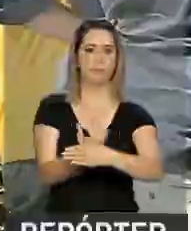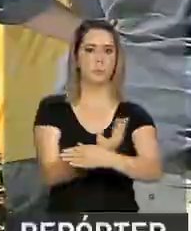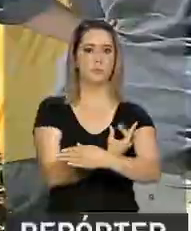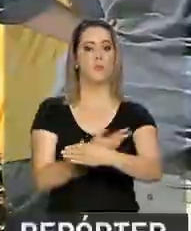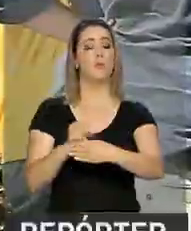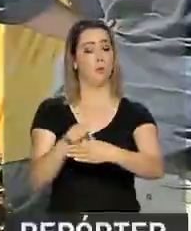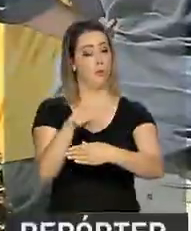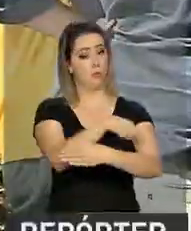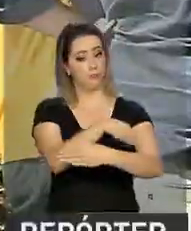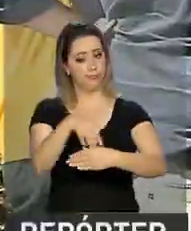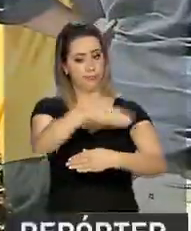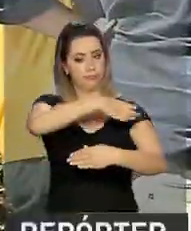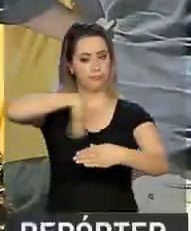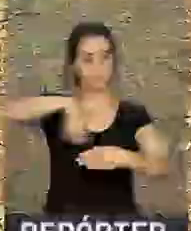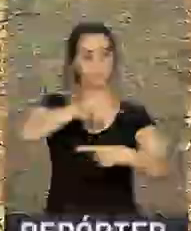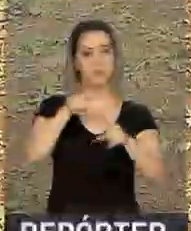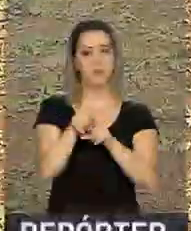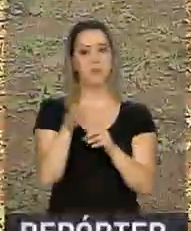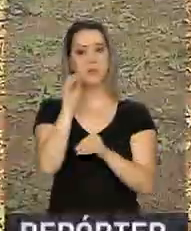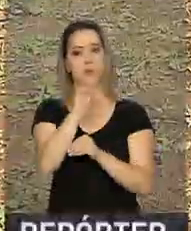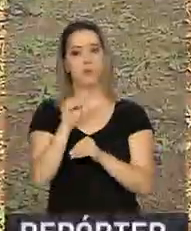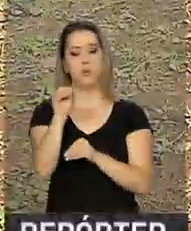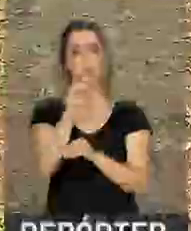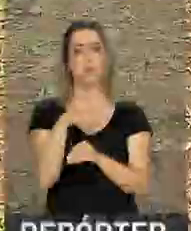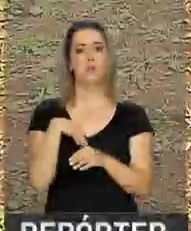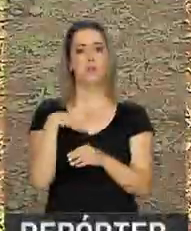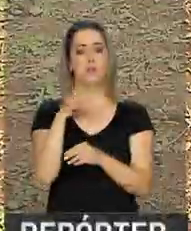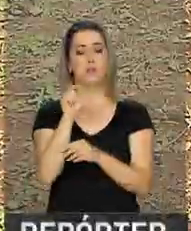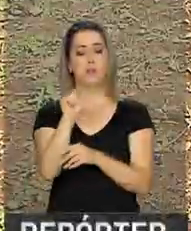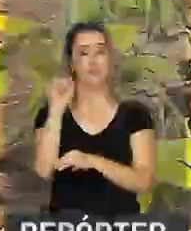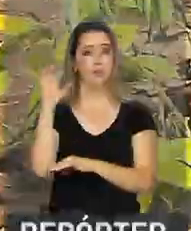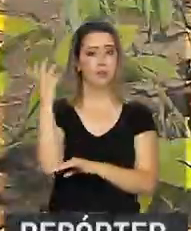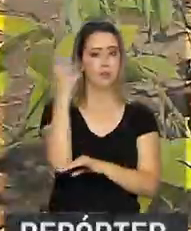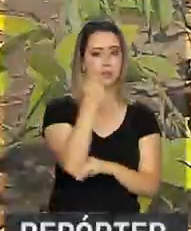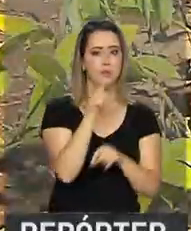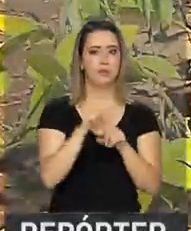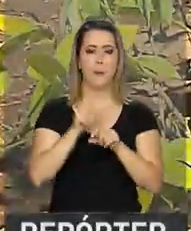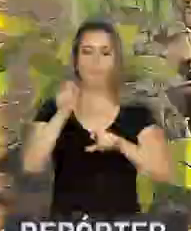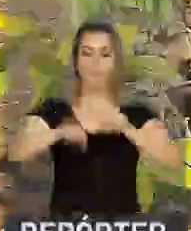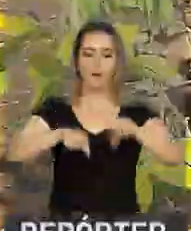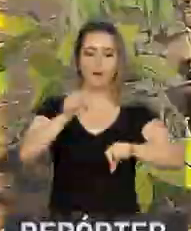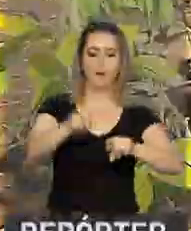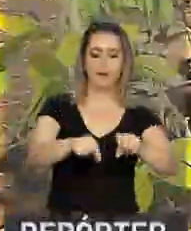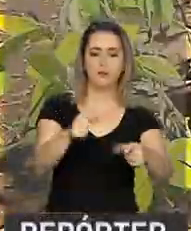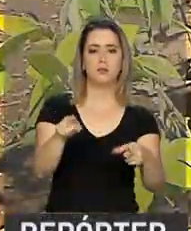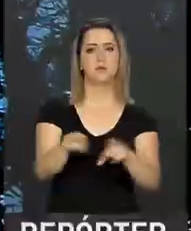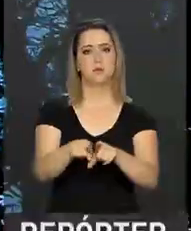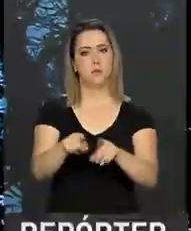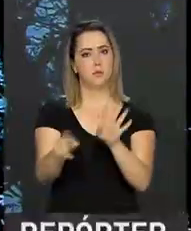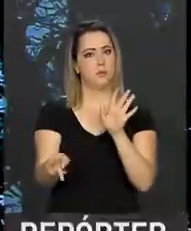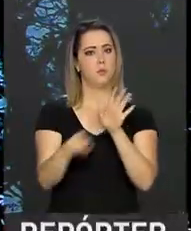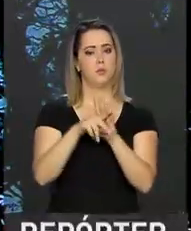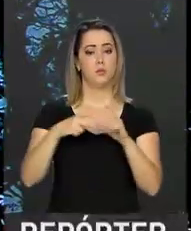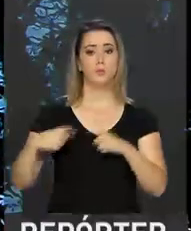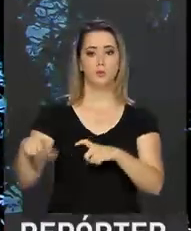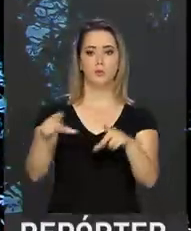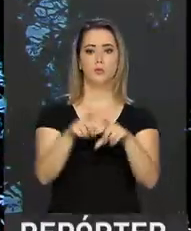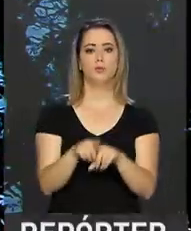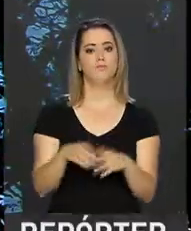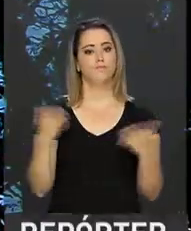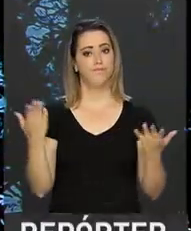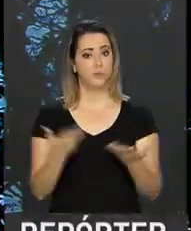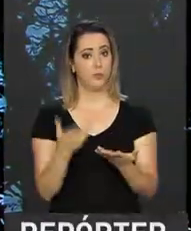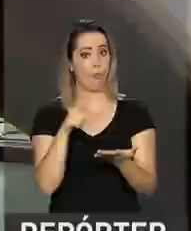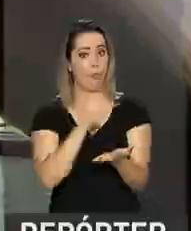ações de educação ambiental e planta mudas nativas a recuperar áreas degradadas no período crítico